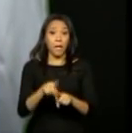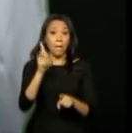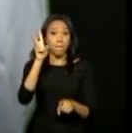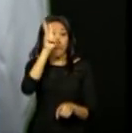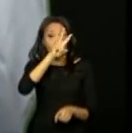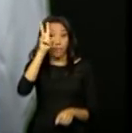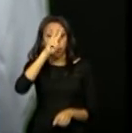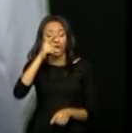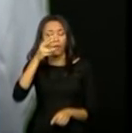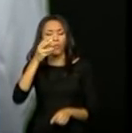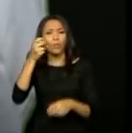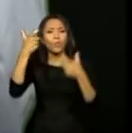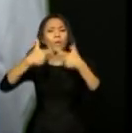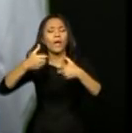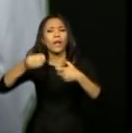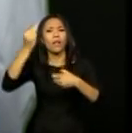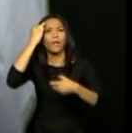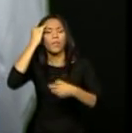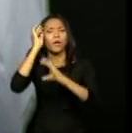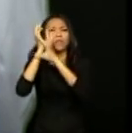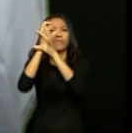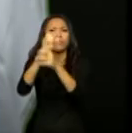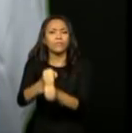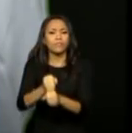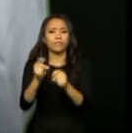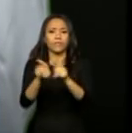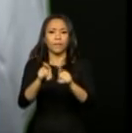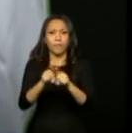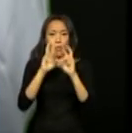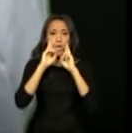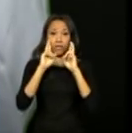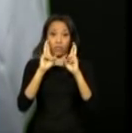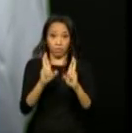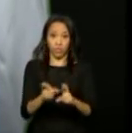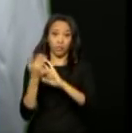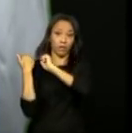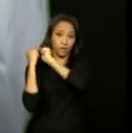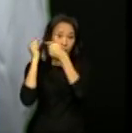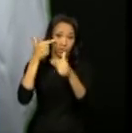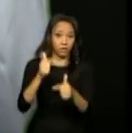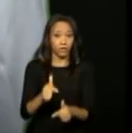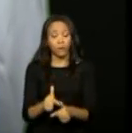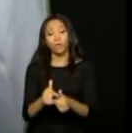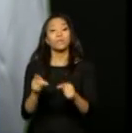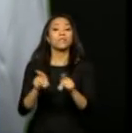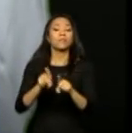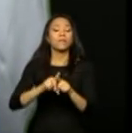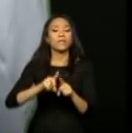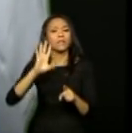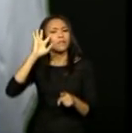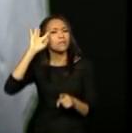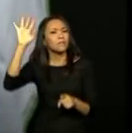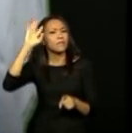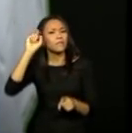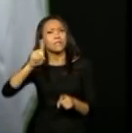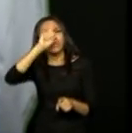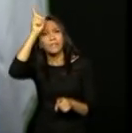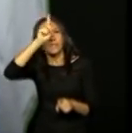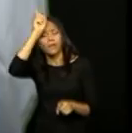da inovação, das raízes tradicionais e da nova ousadia criativa, da imaginação e da